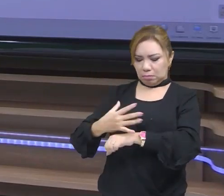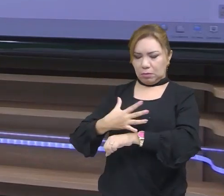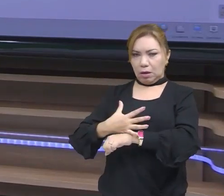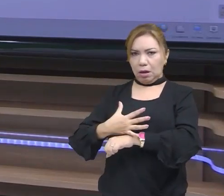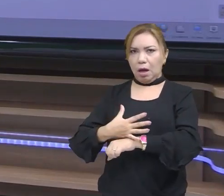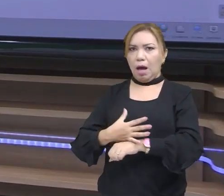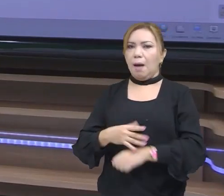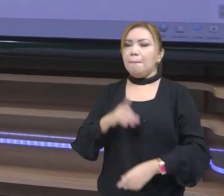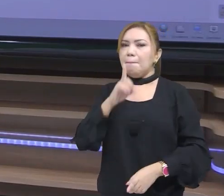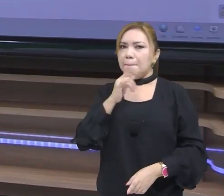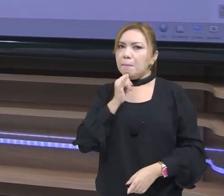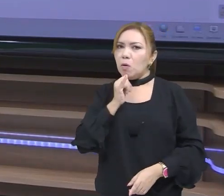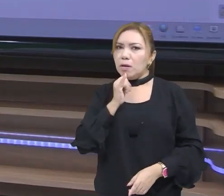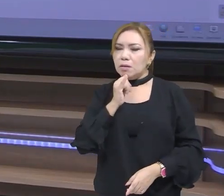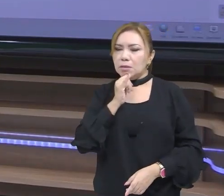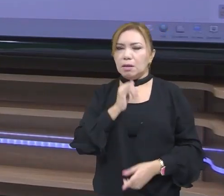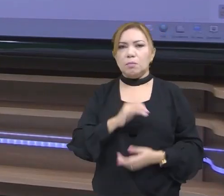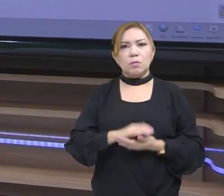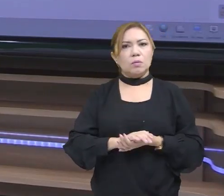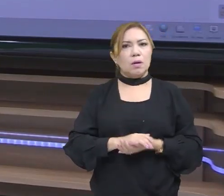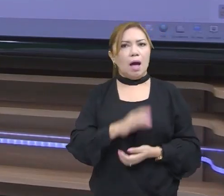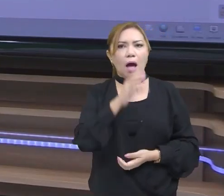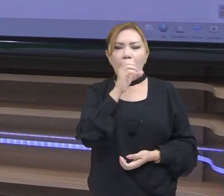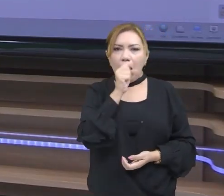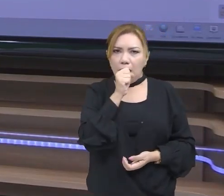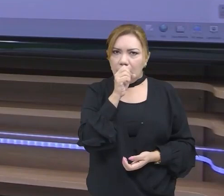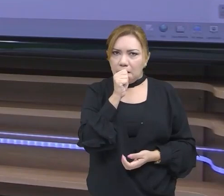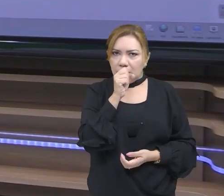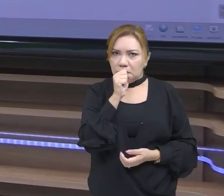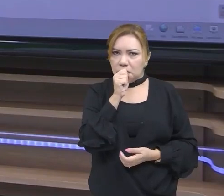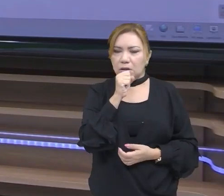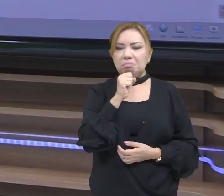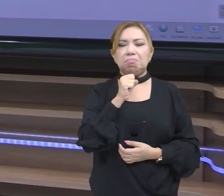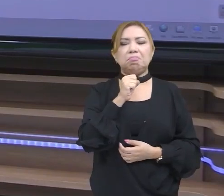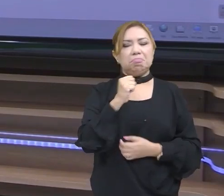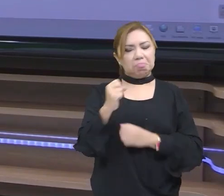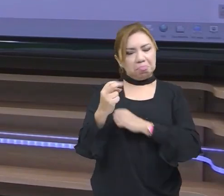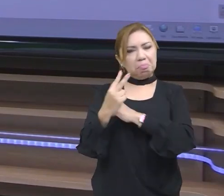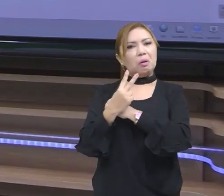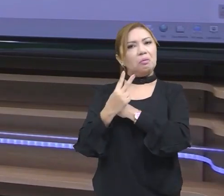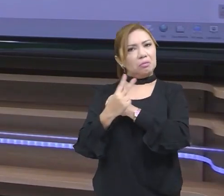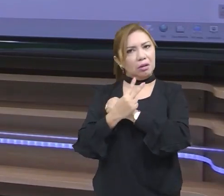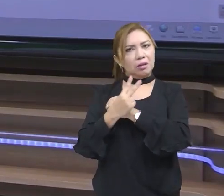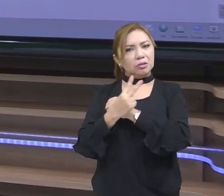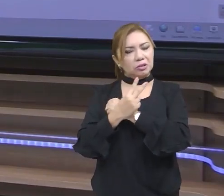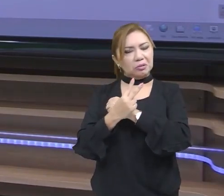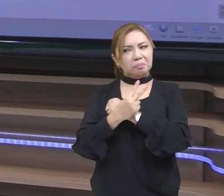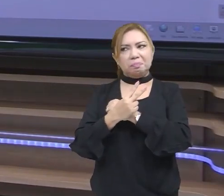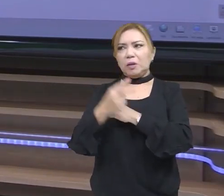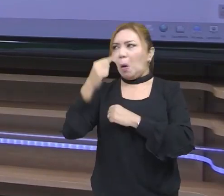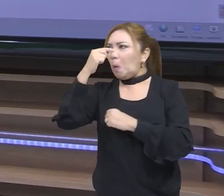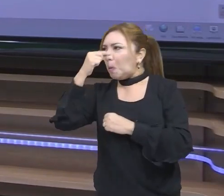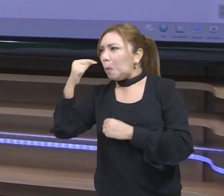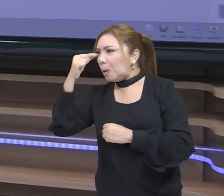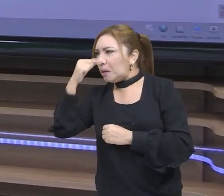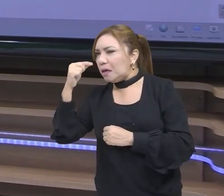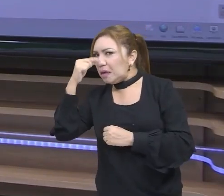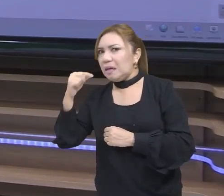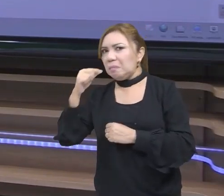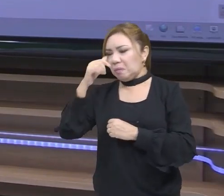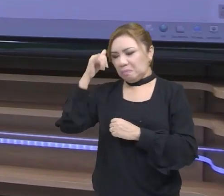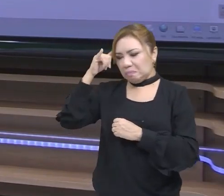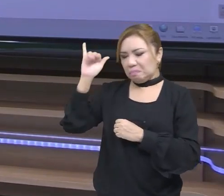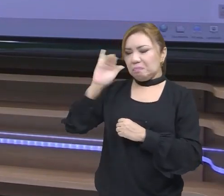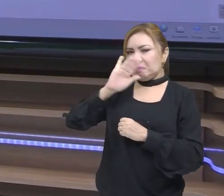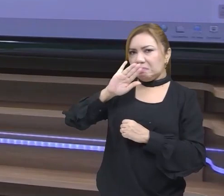na laranja, e ela nos protege de muitas doenças como gripes, resfriados, ela nos